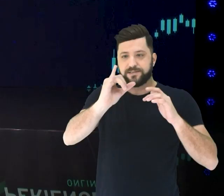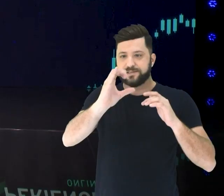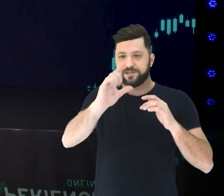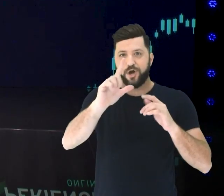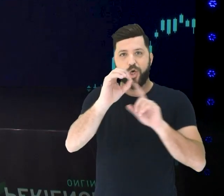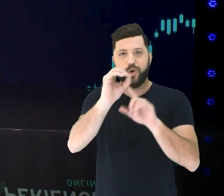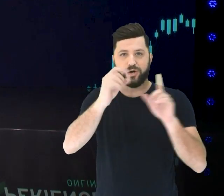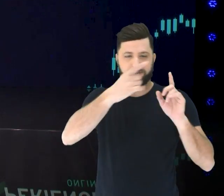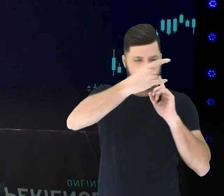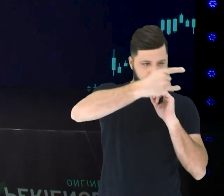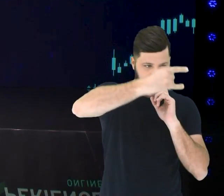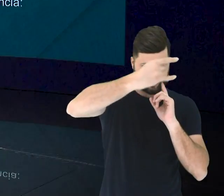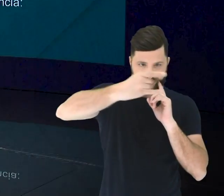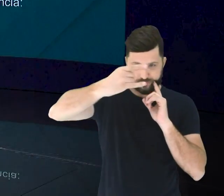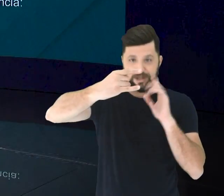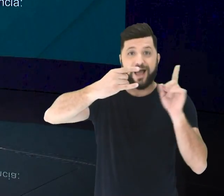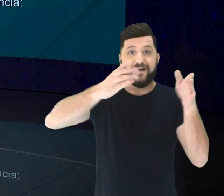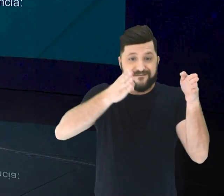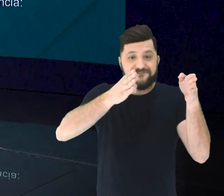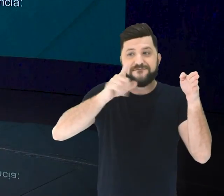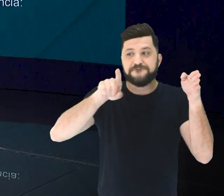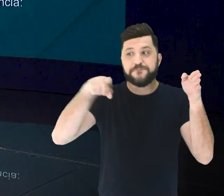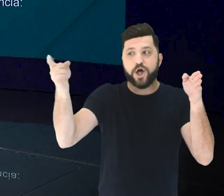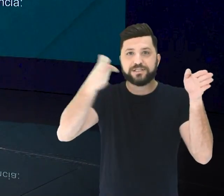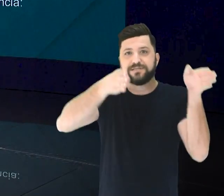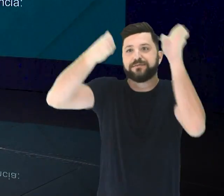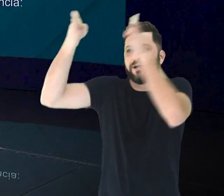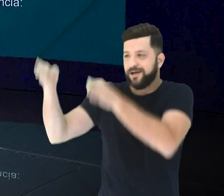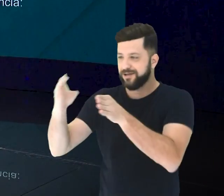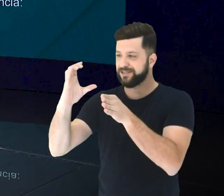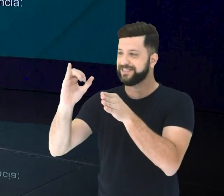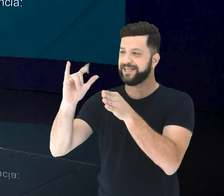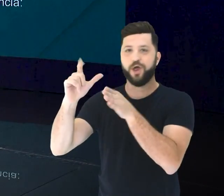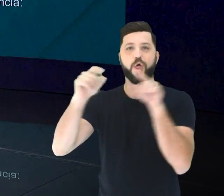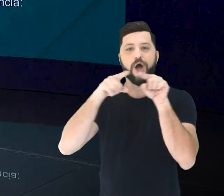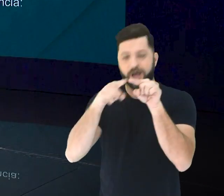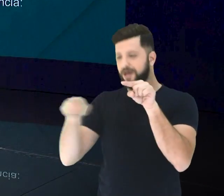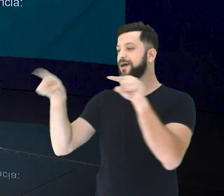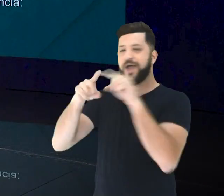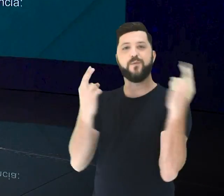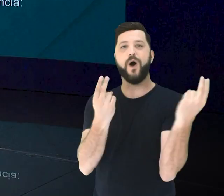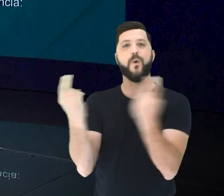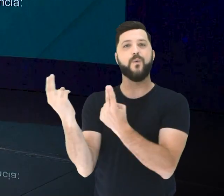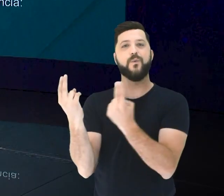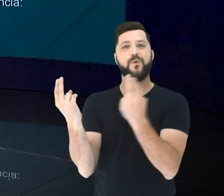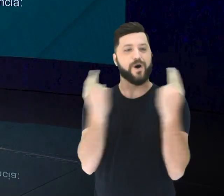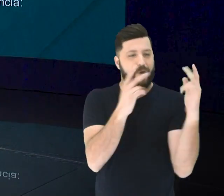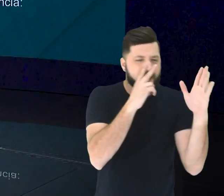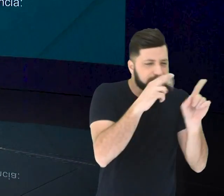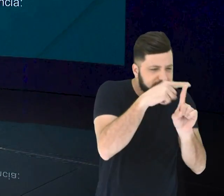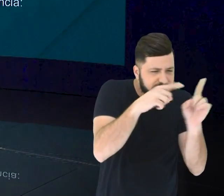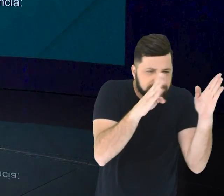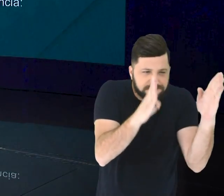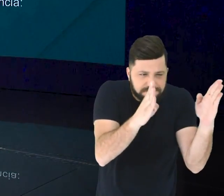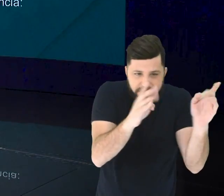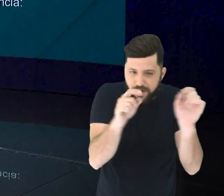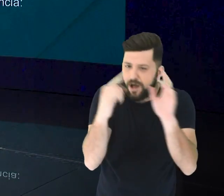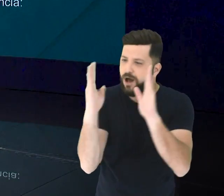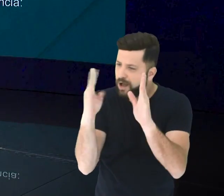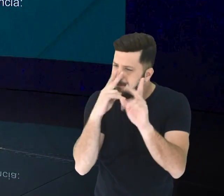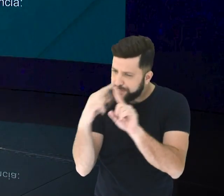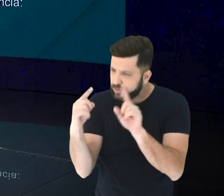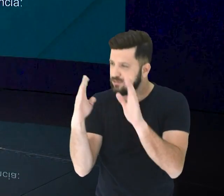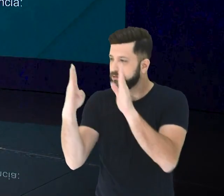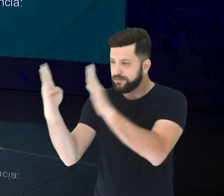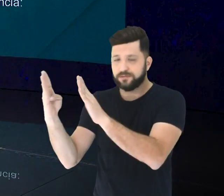que são os ciclos né é o circo São fases do Mercado São fases que descrevem um tipo de movimento que tipo de movimento